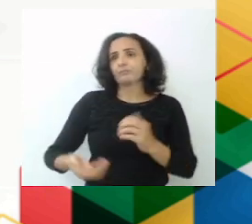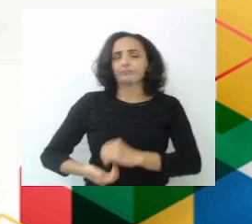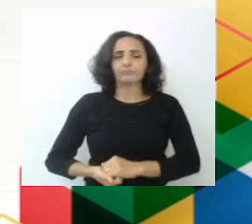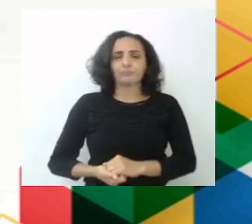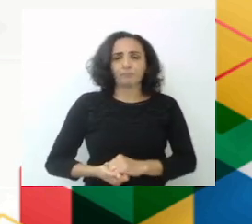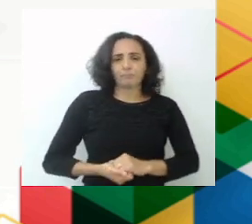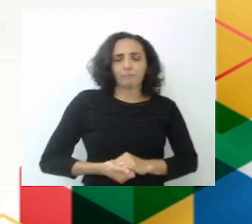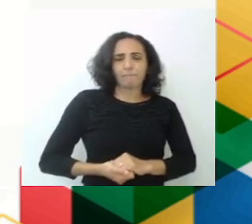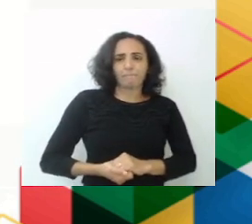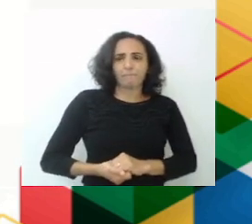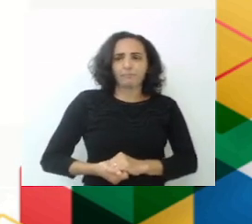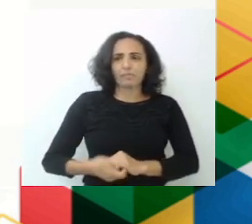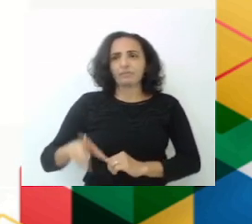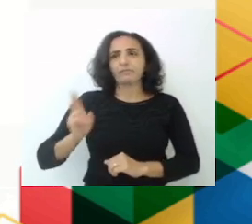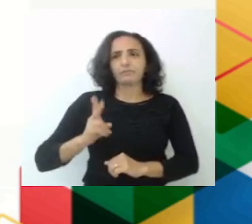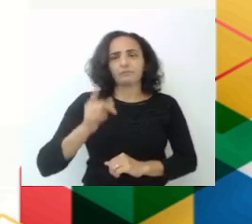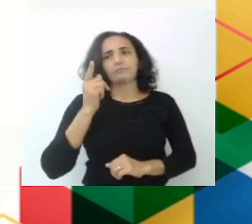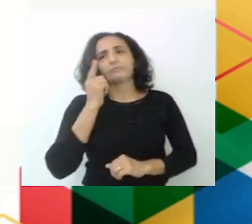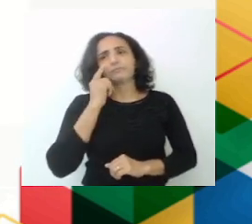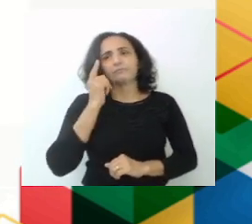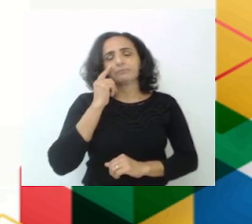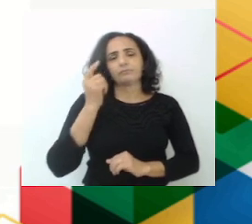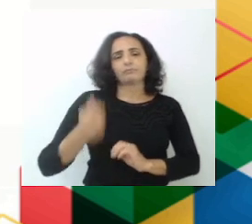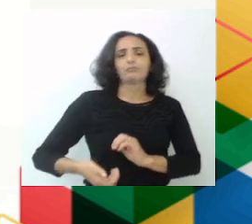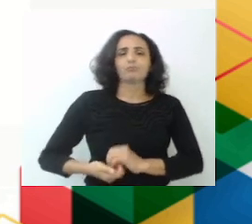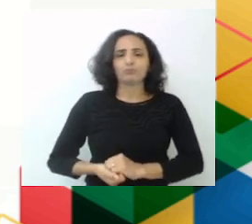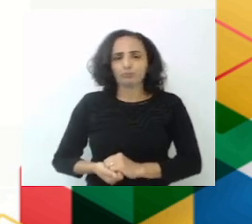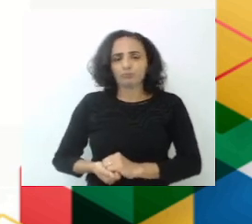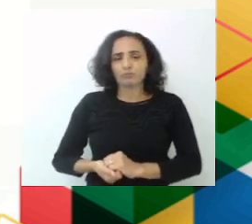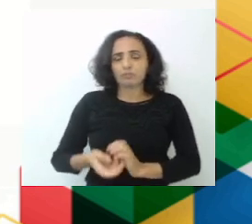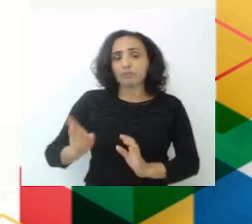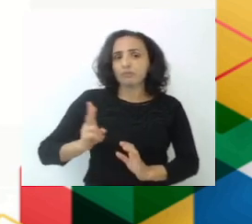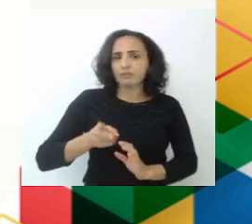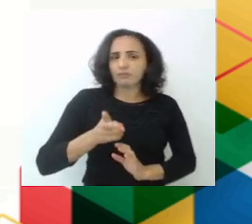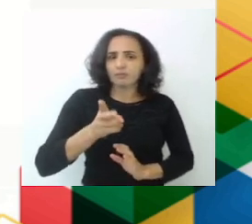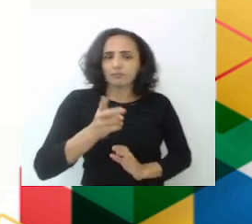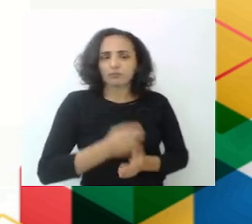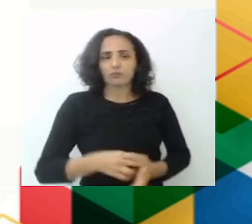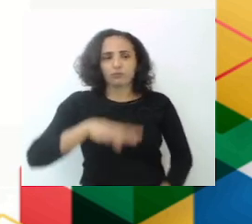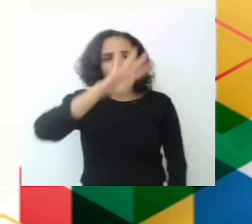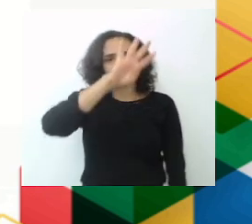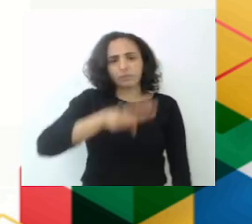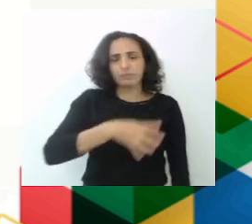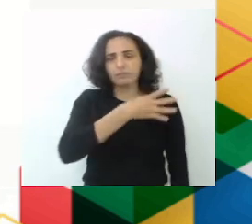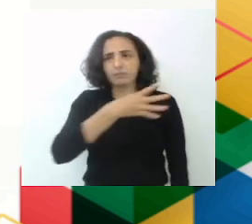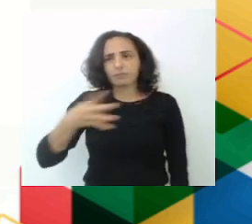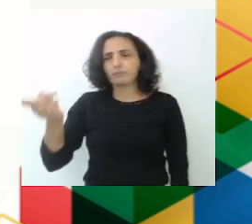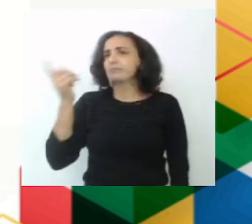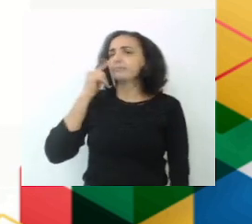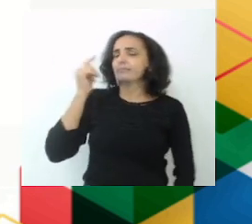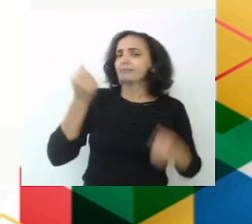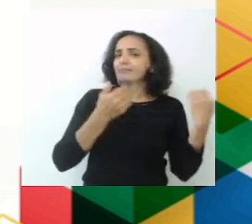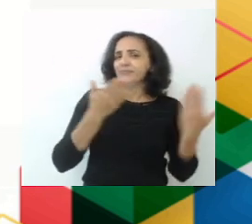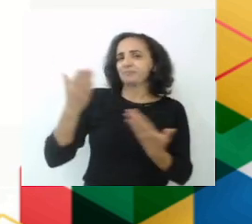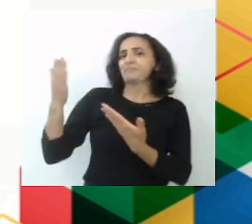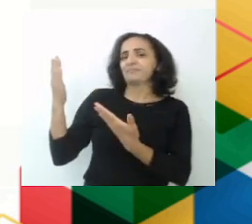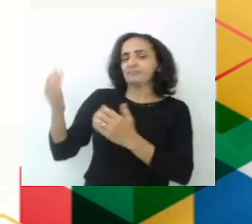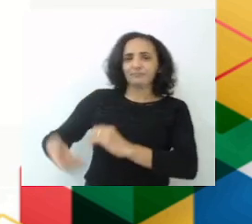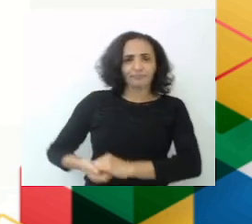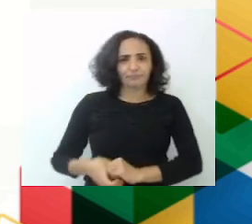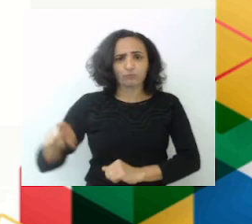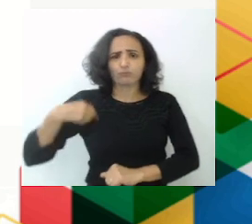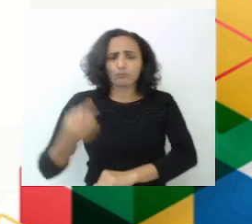ponto aqui das funções quadráticas, que são os gráficos. Olha só, a gente está acostumado a ver